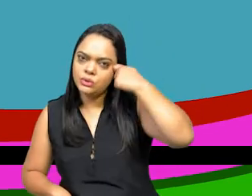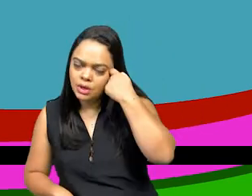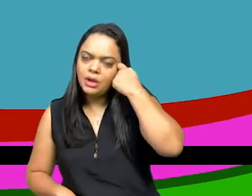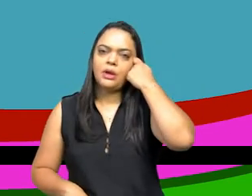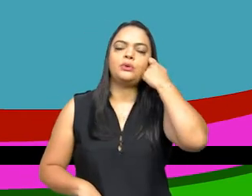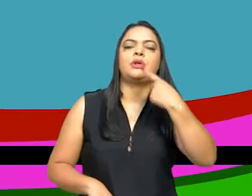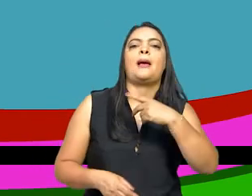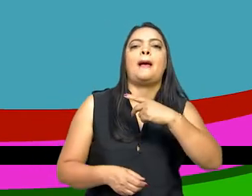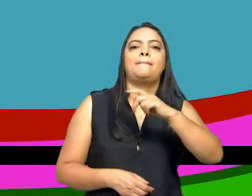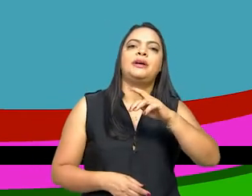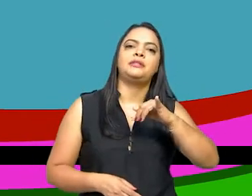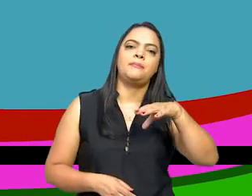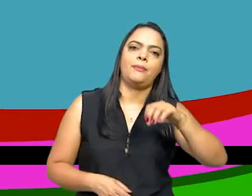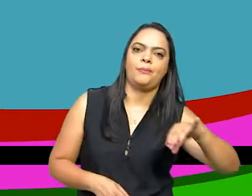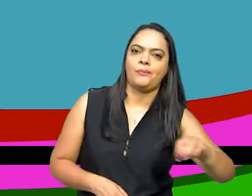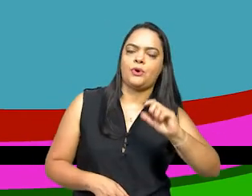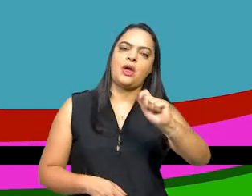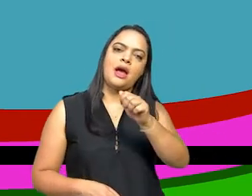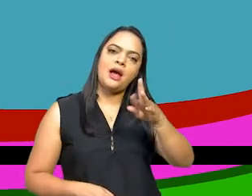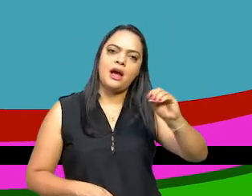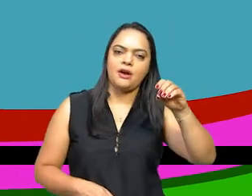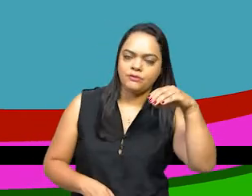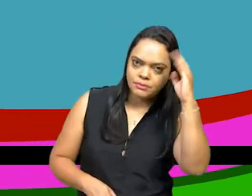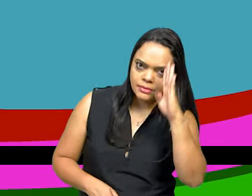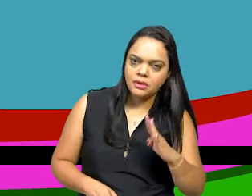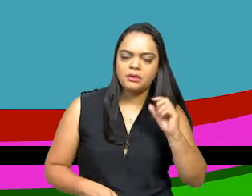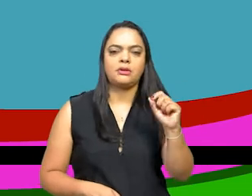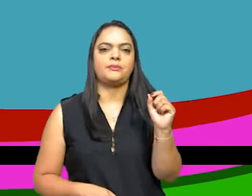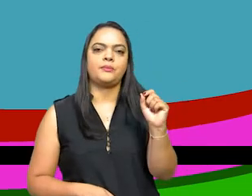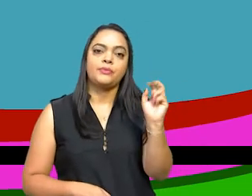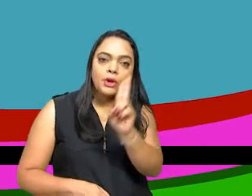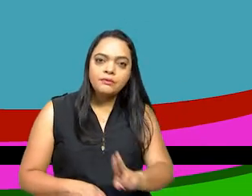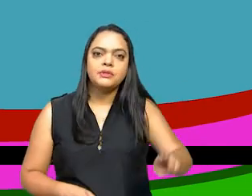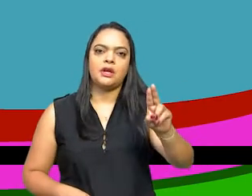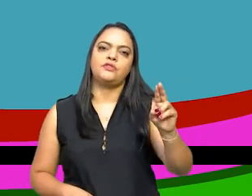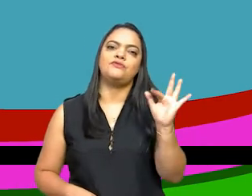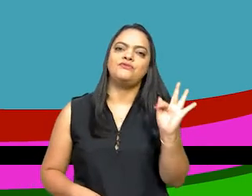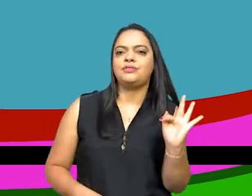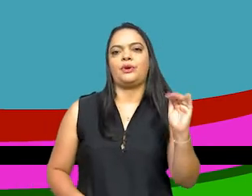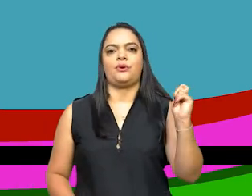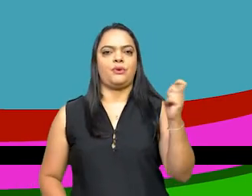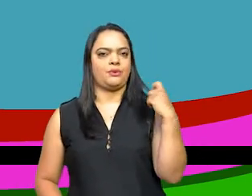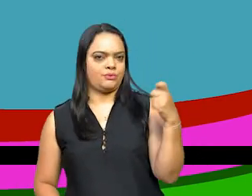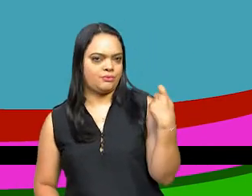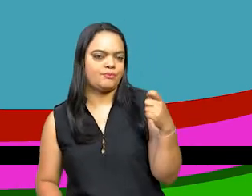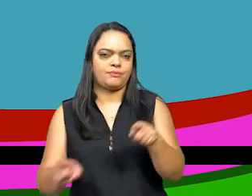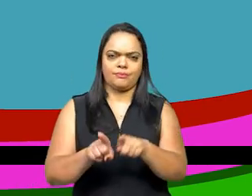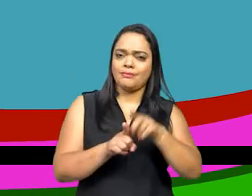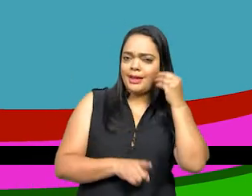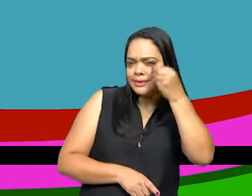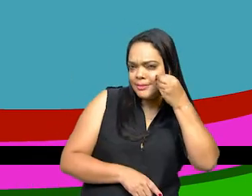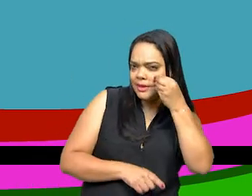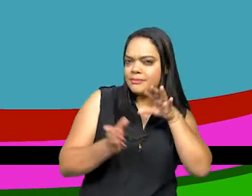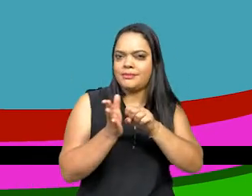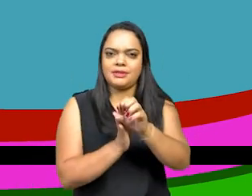Porto Alegre, oferecido pela Faculdade de Educação da Universidade Federal do Rio Grande do Sul, e tem experiências de pesquisas na área de